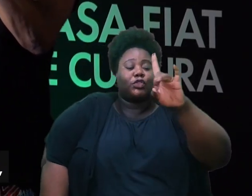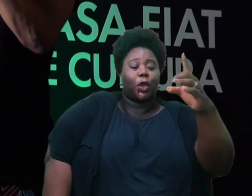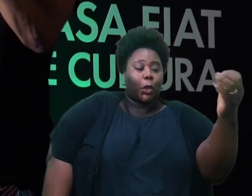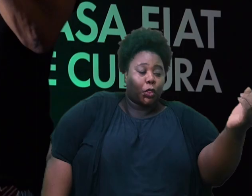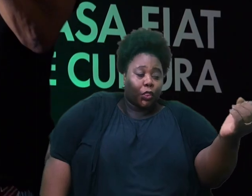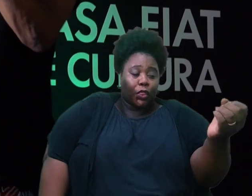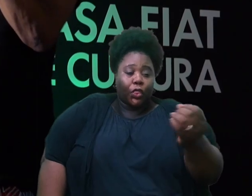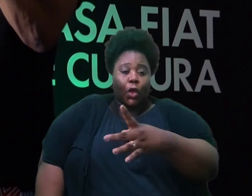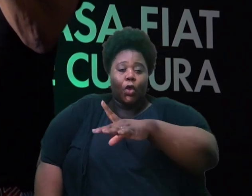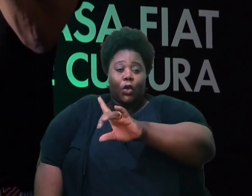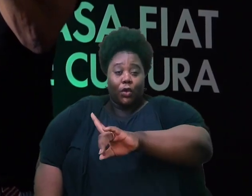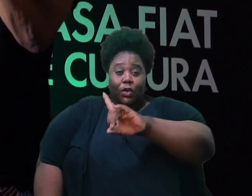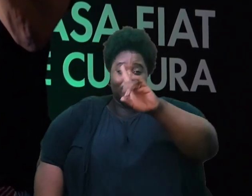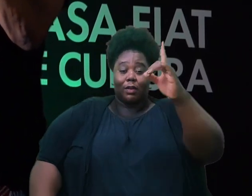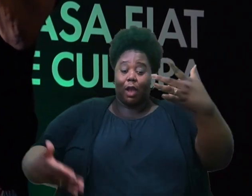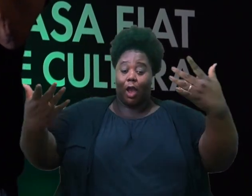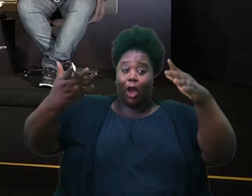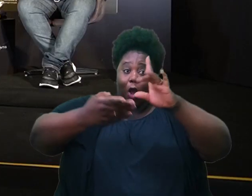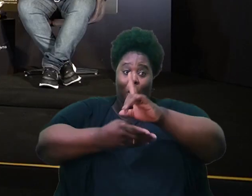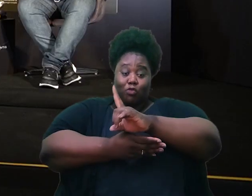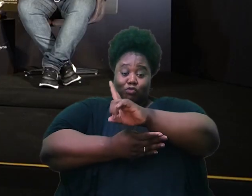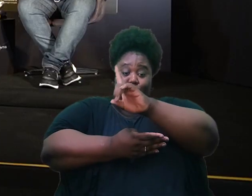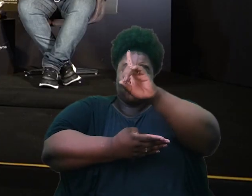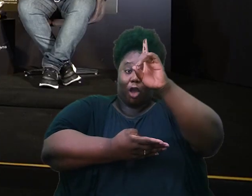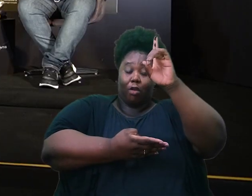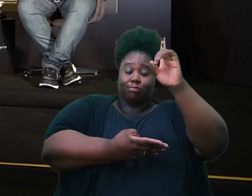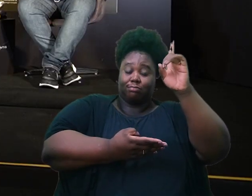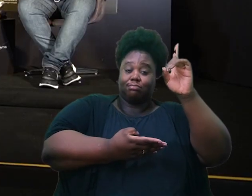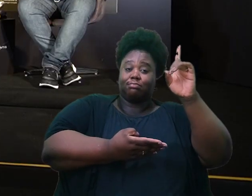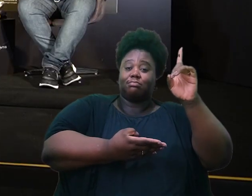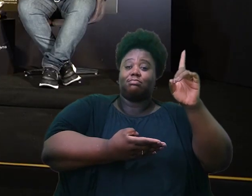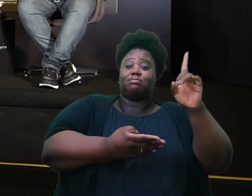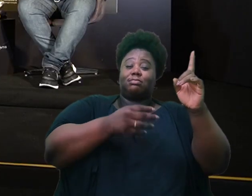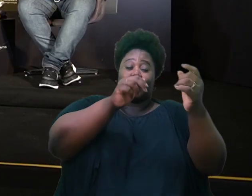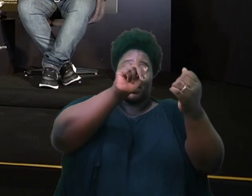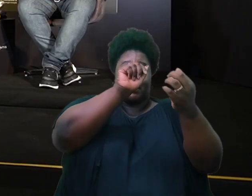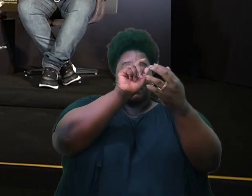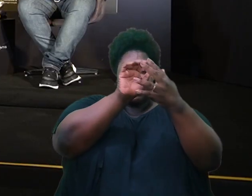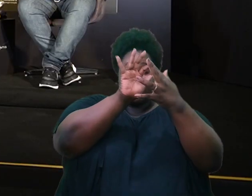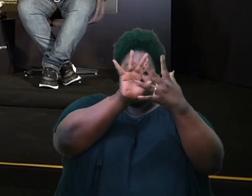dia, deixa o dia lumiar.